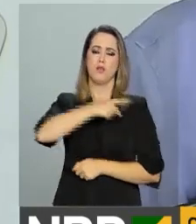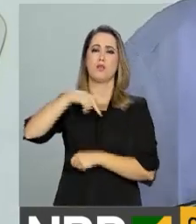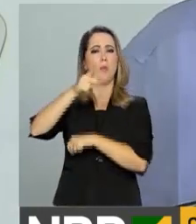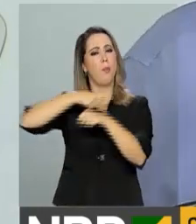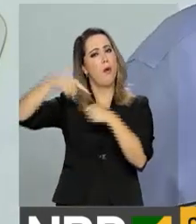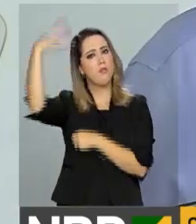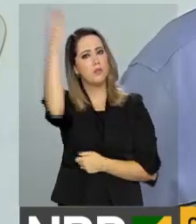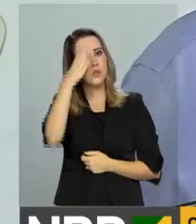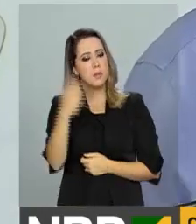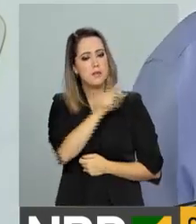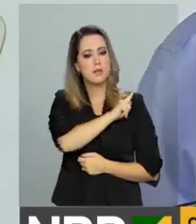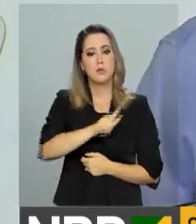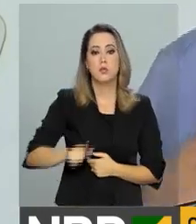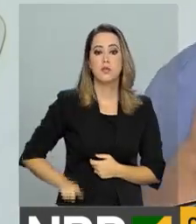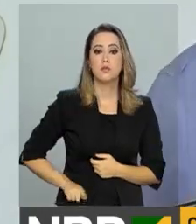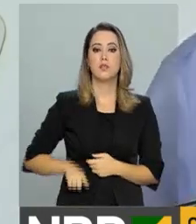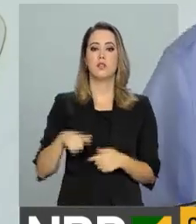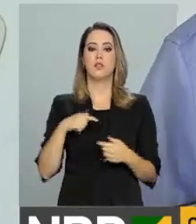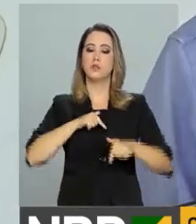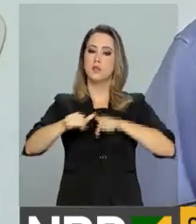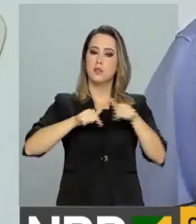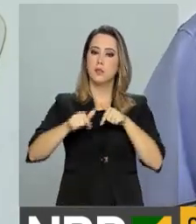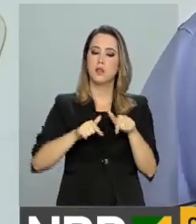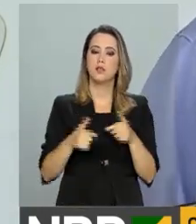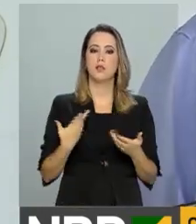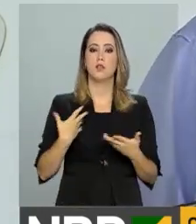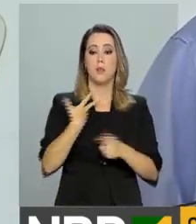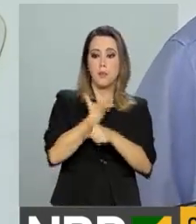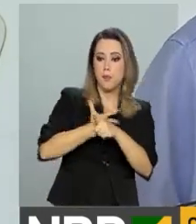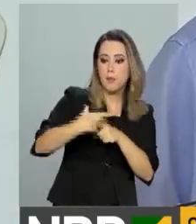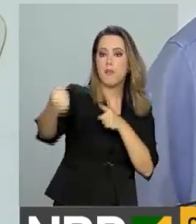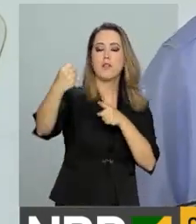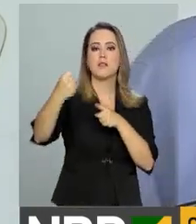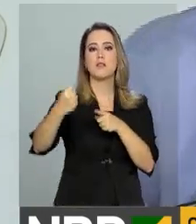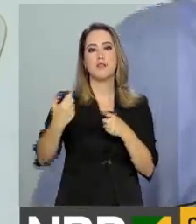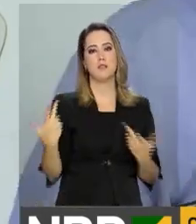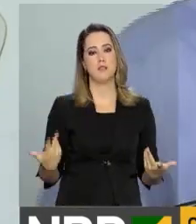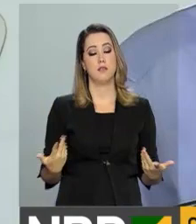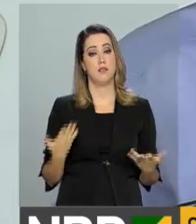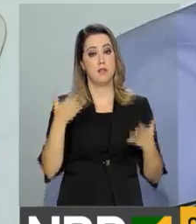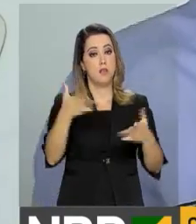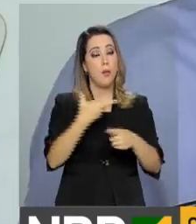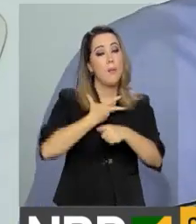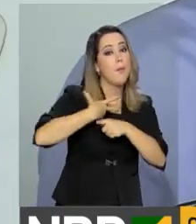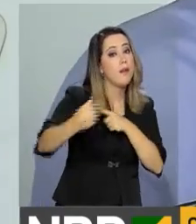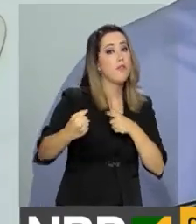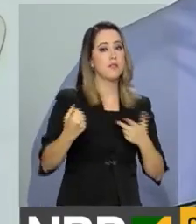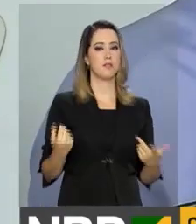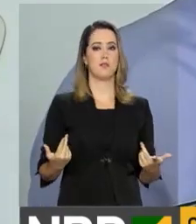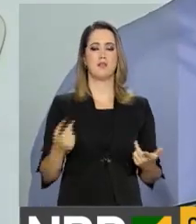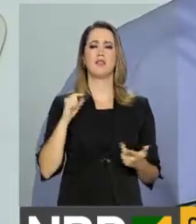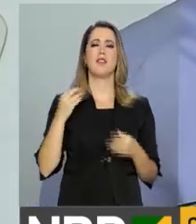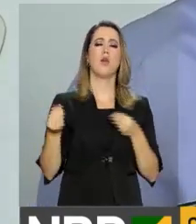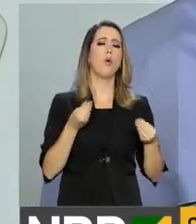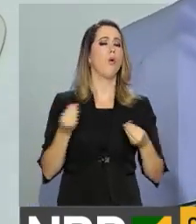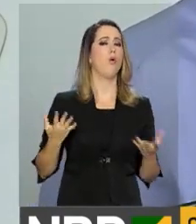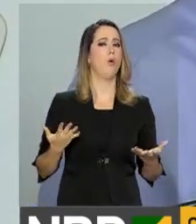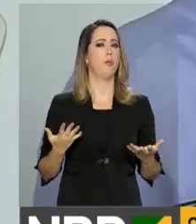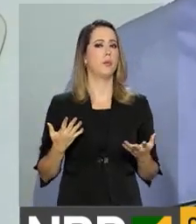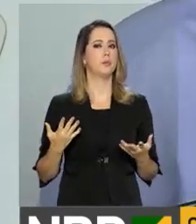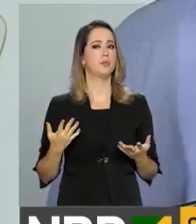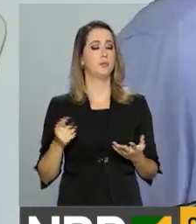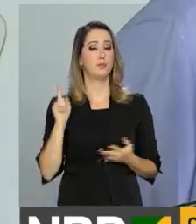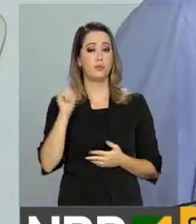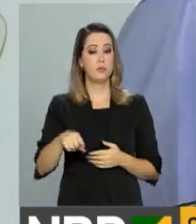brasileiro, governantes, nós estamos trabalhando para superar essas dificuldades. E para superar dificuldade, em primeiro